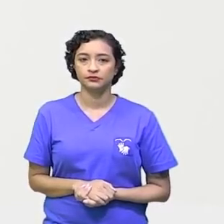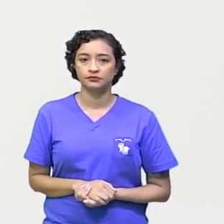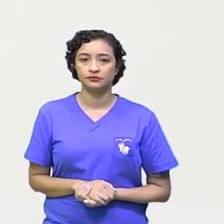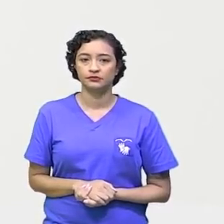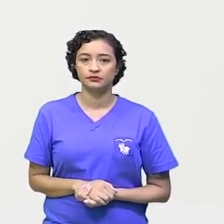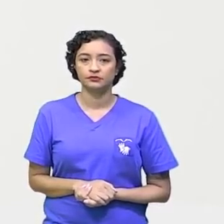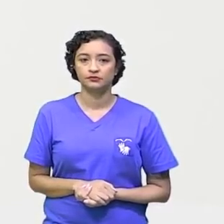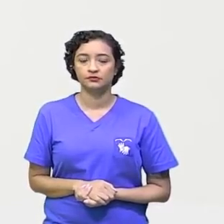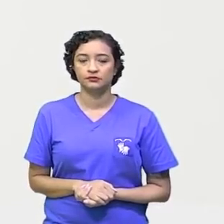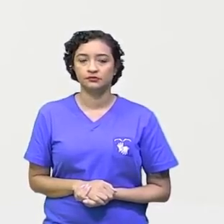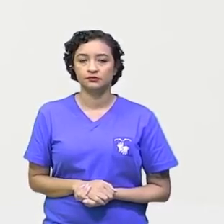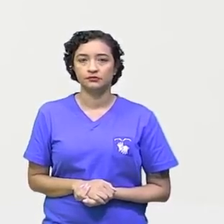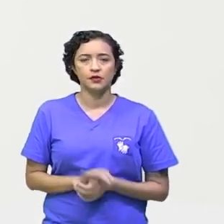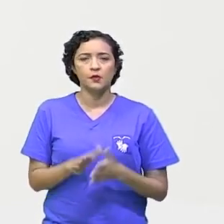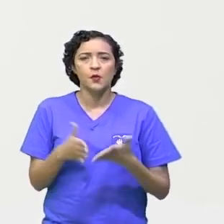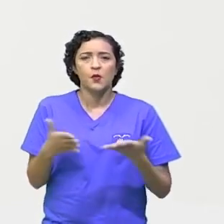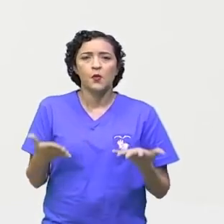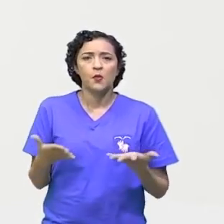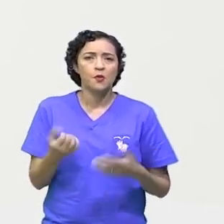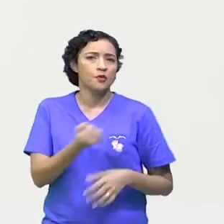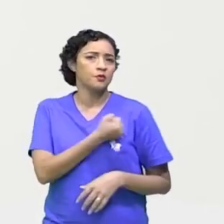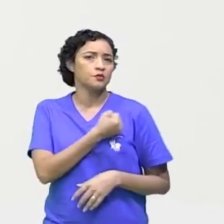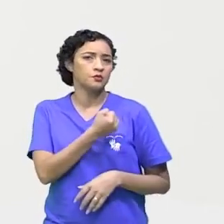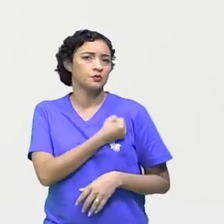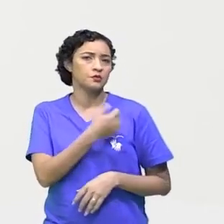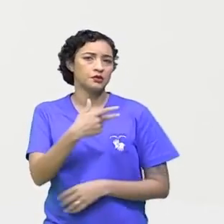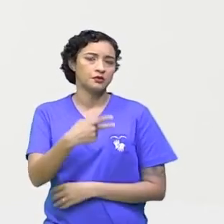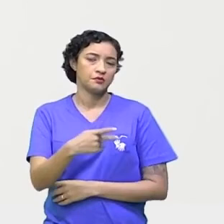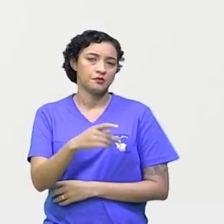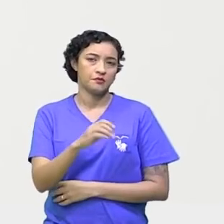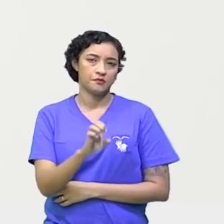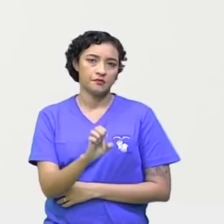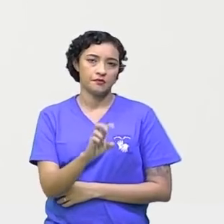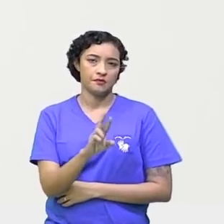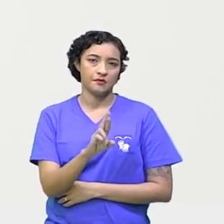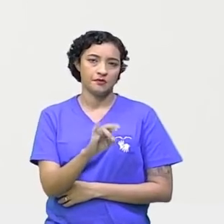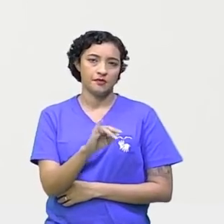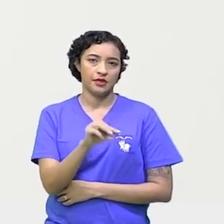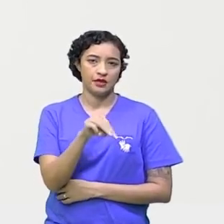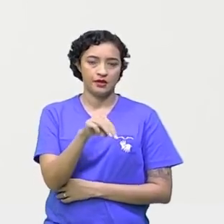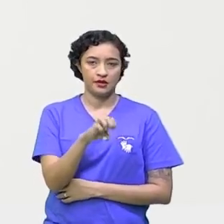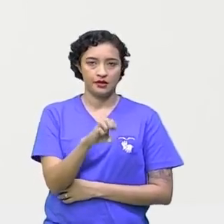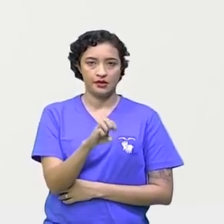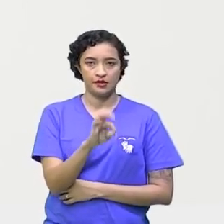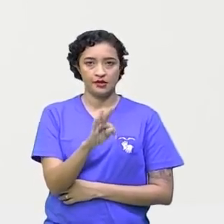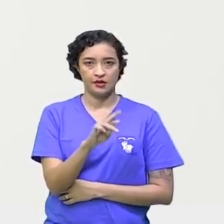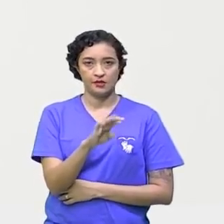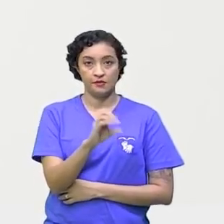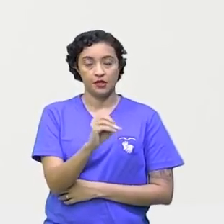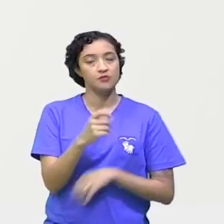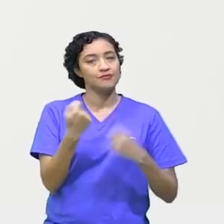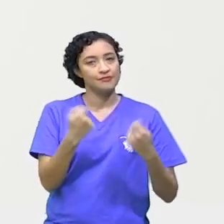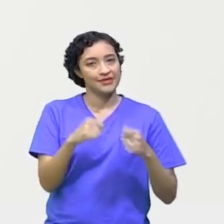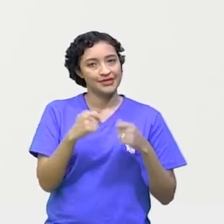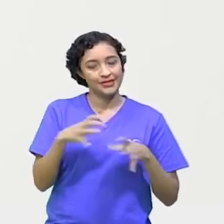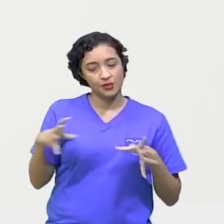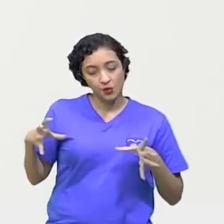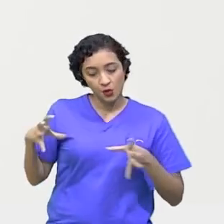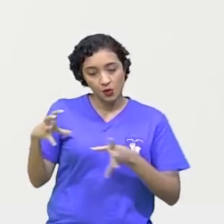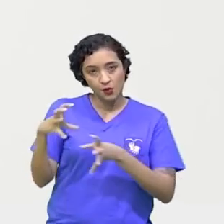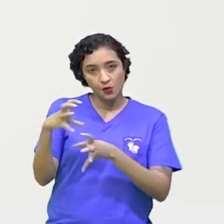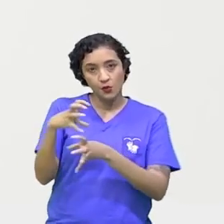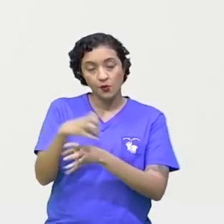1 aqui também. E qual é o valor do perímetro? Vai ser somar todos esses números 1s que estão presentes aí no